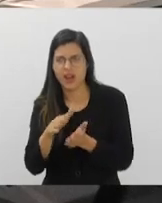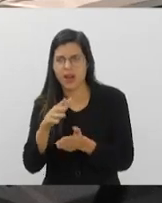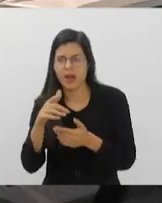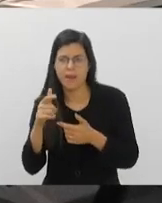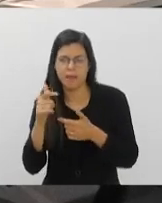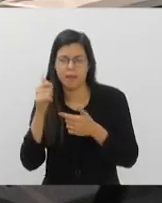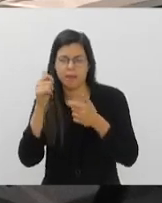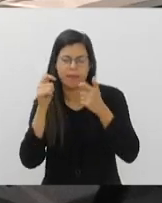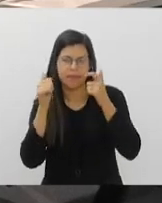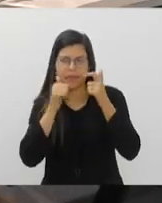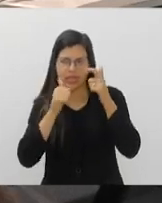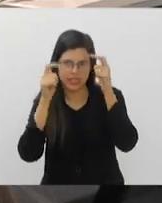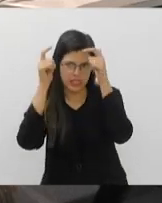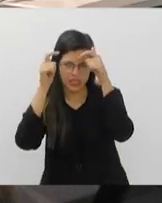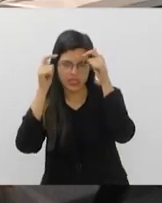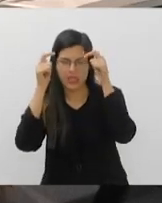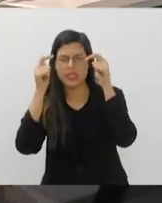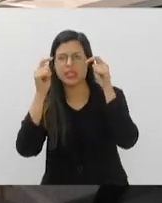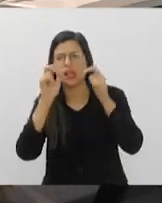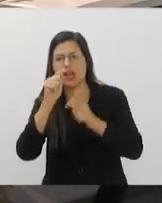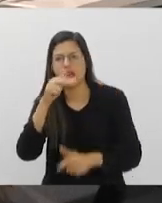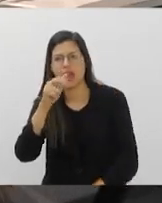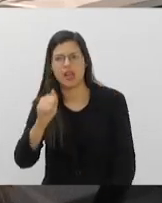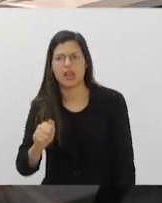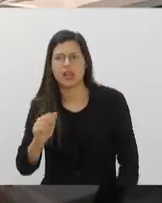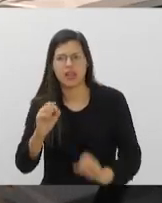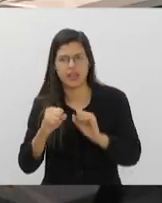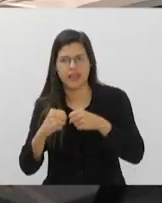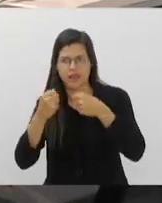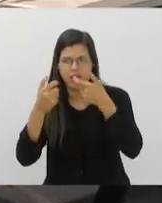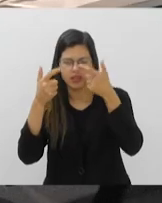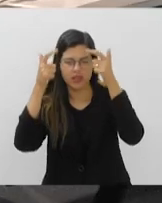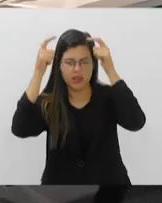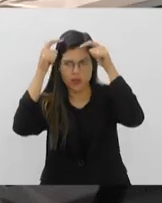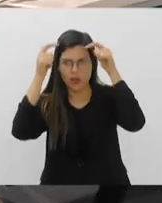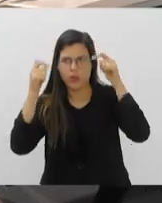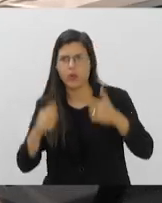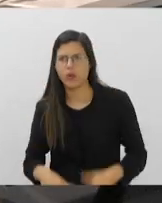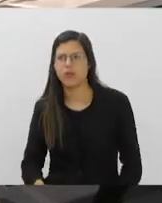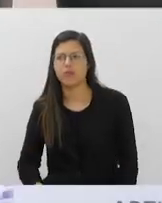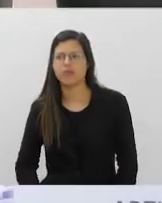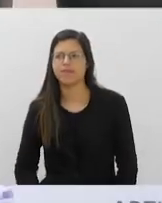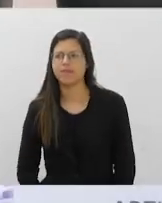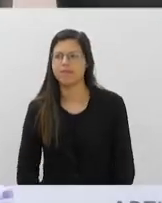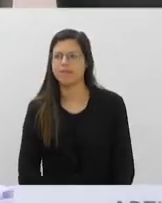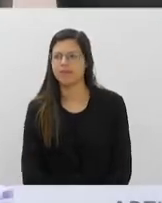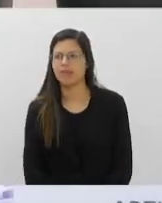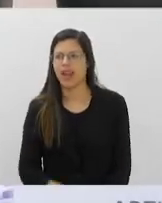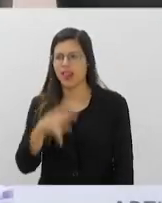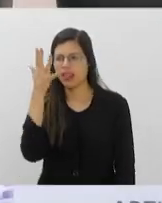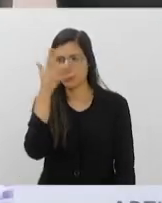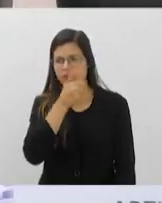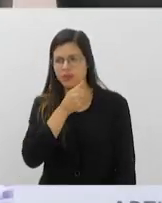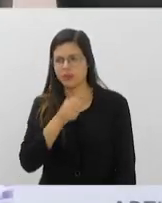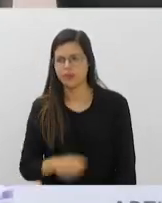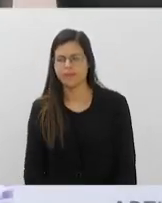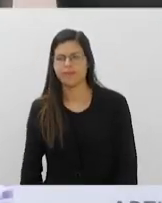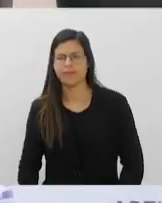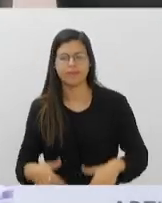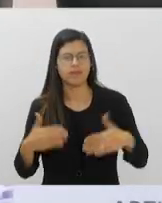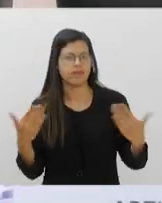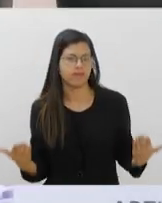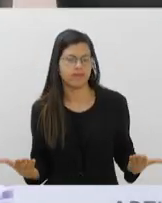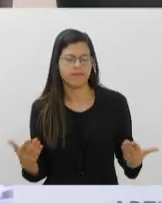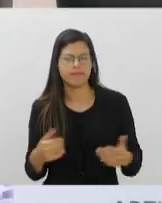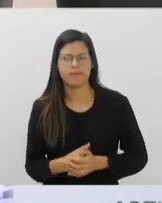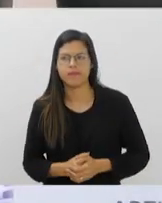da coroa tá aqui Aninha de coroa e tudo né gente